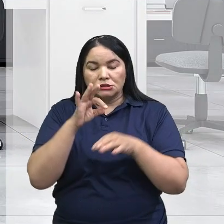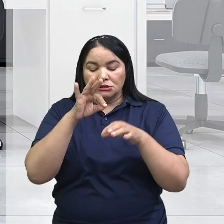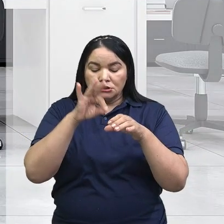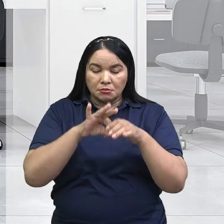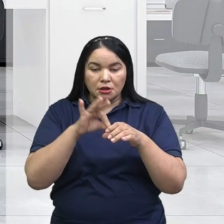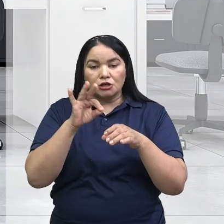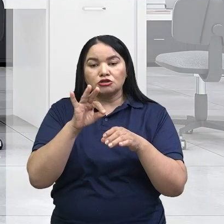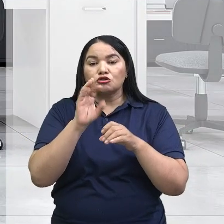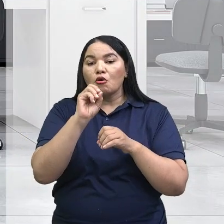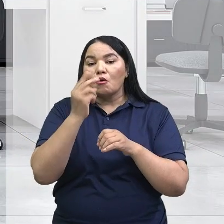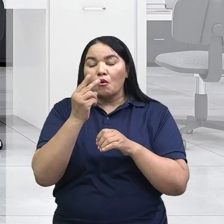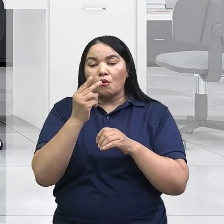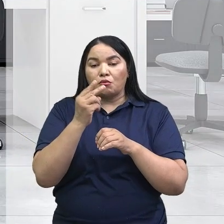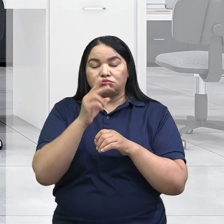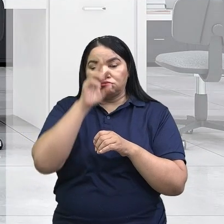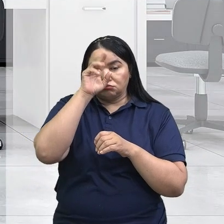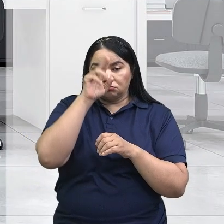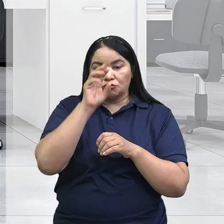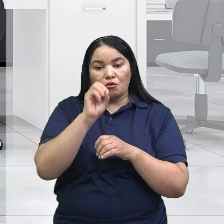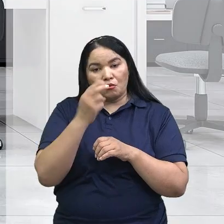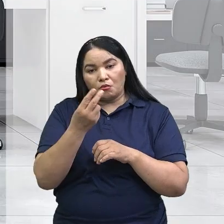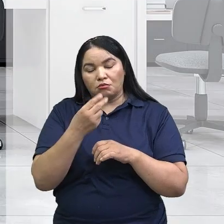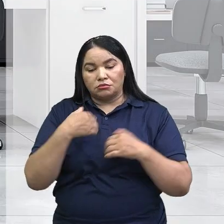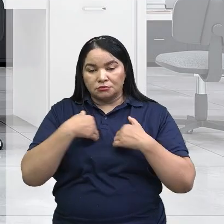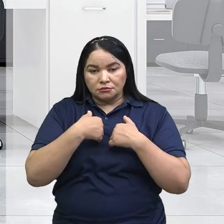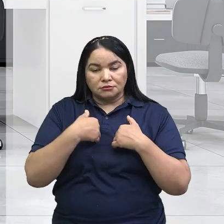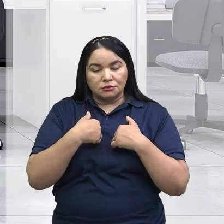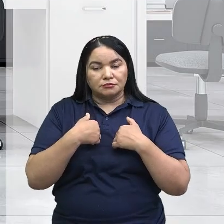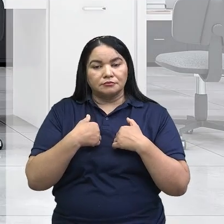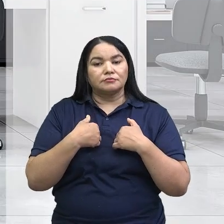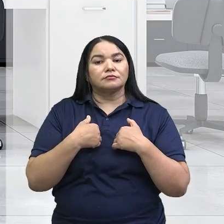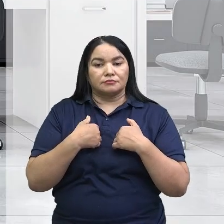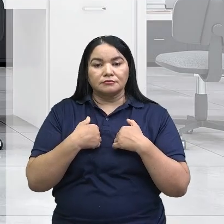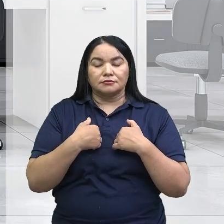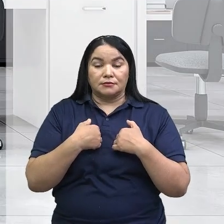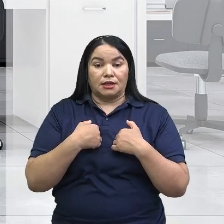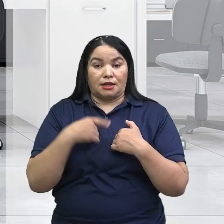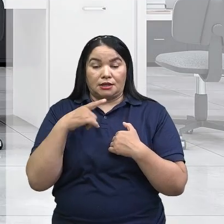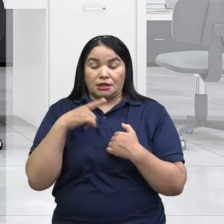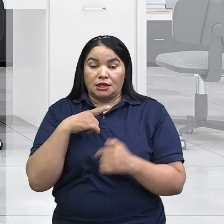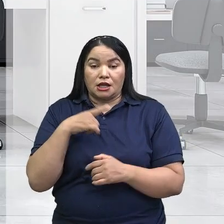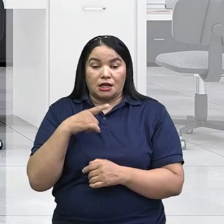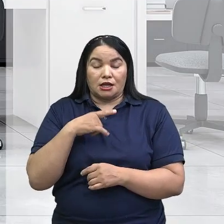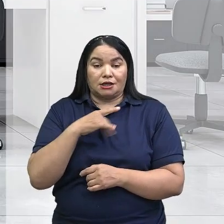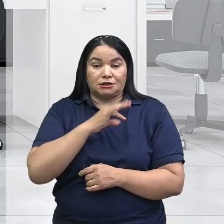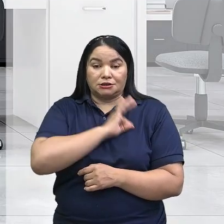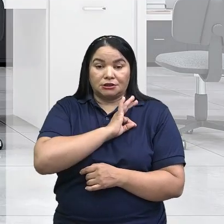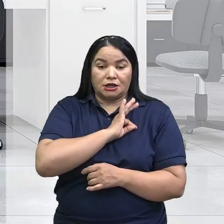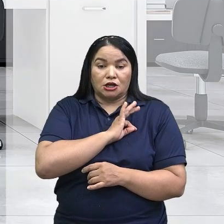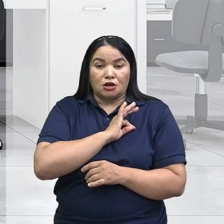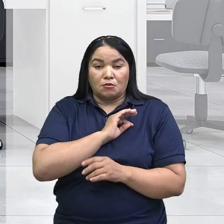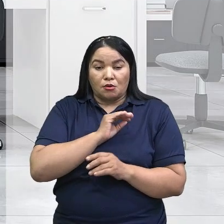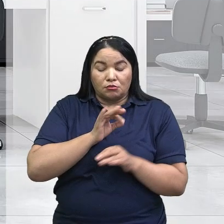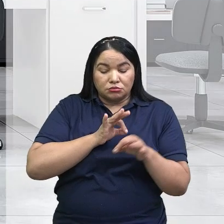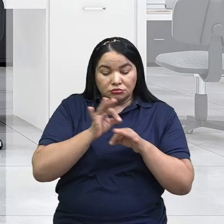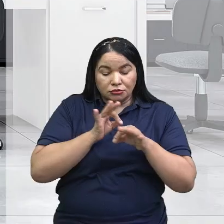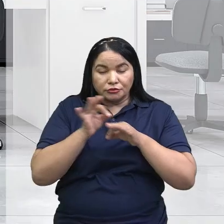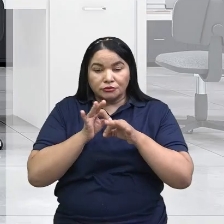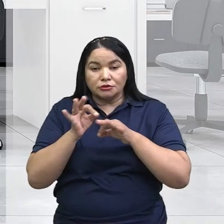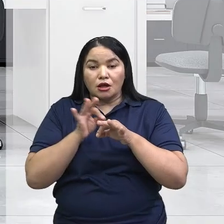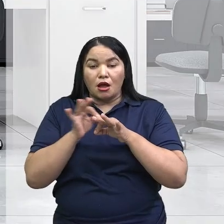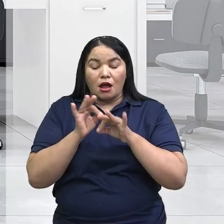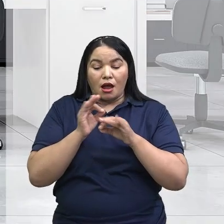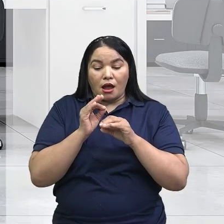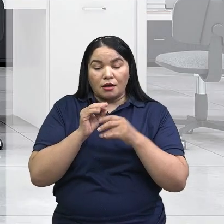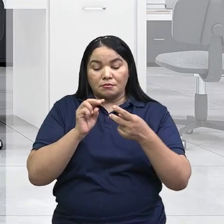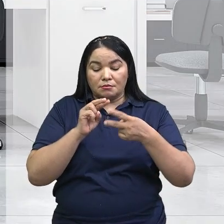inseto ou até mesmo um animal. Foram feitas ali técnicas para manipular, modificar o gene, né, o material